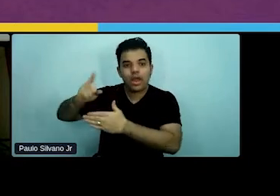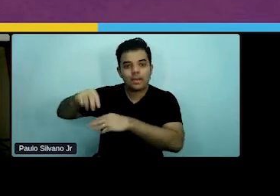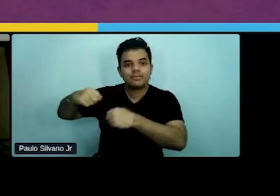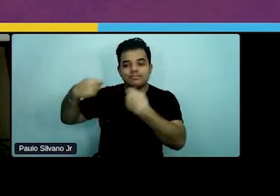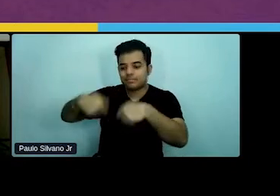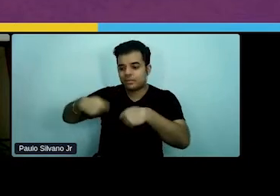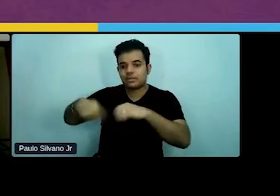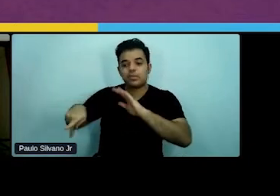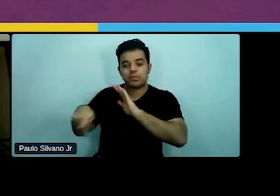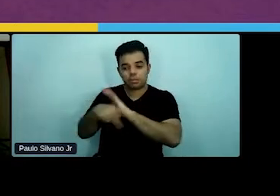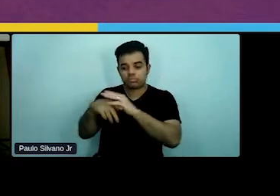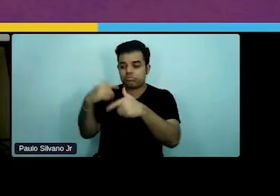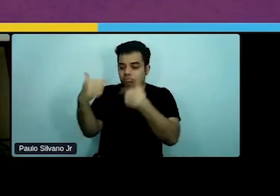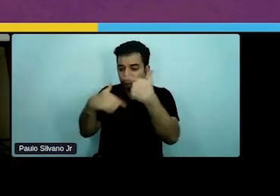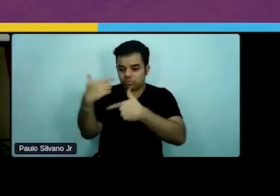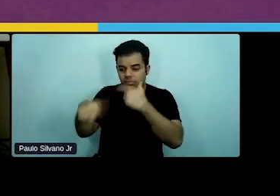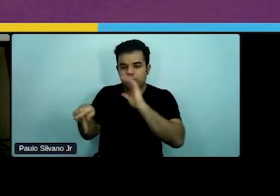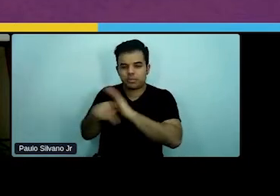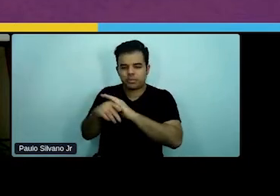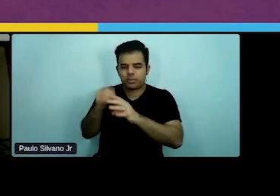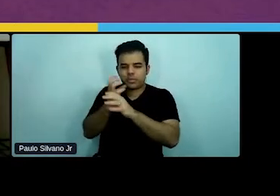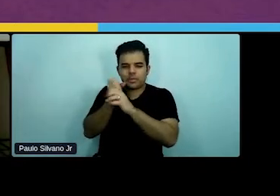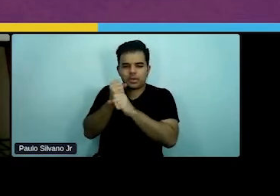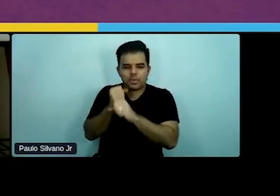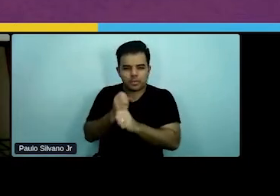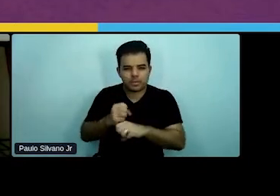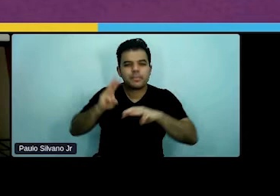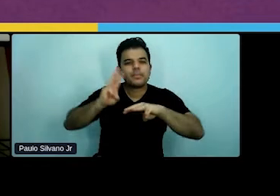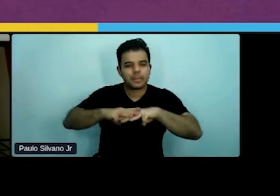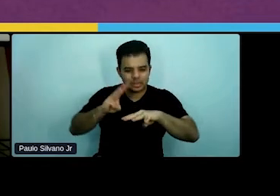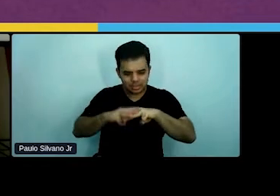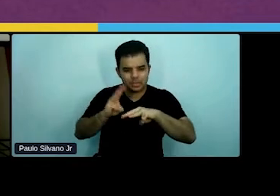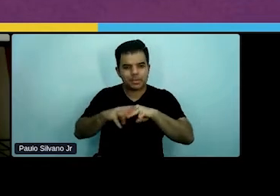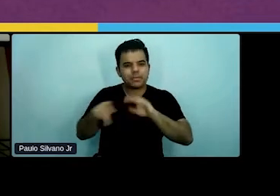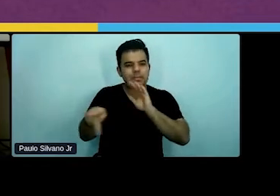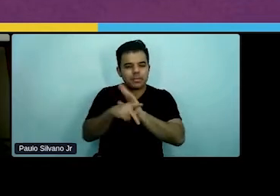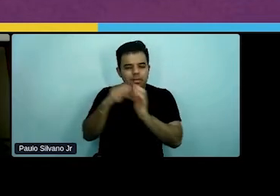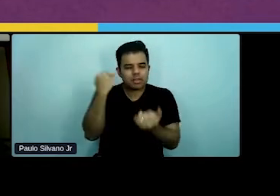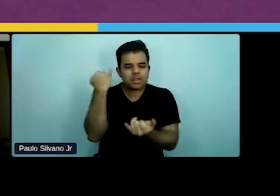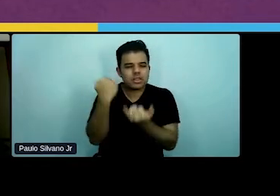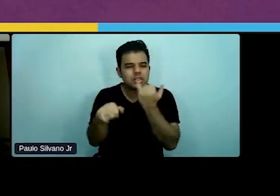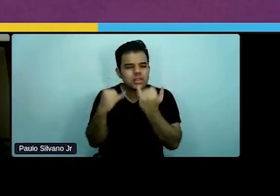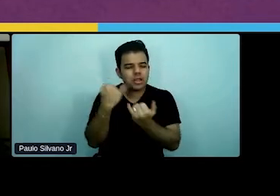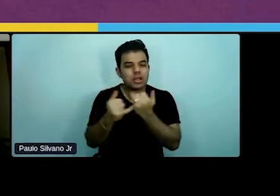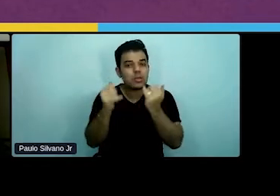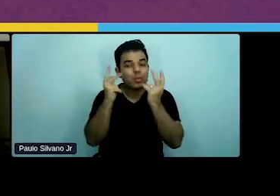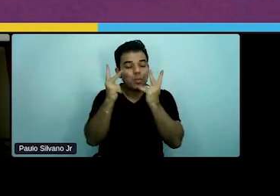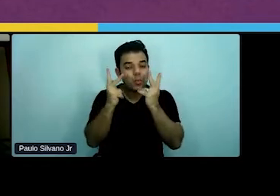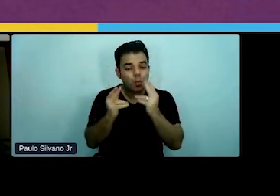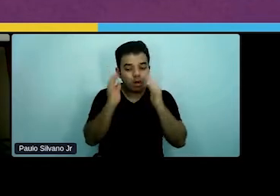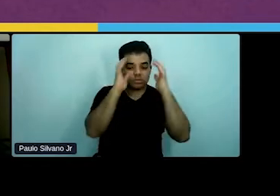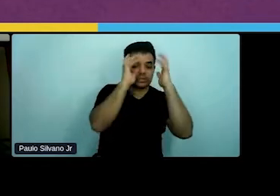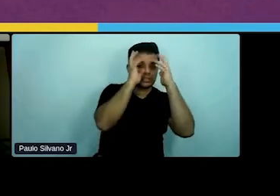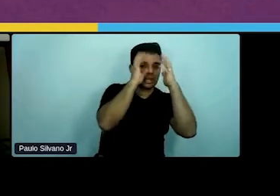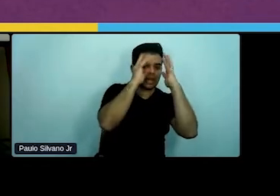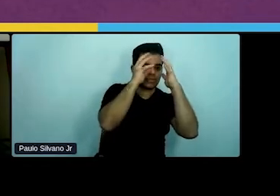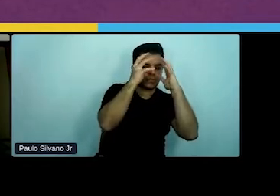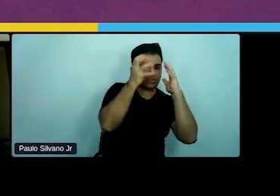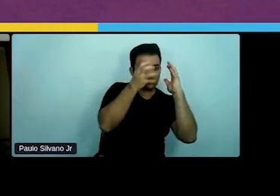diversas operações matemáticas, né? Matemáticas que simulam, tá certo? O processo de